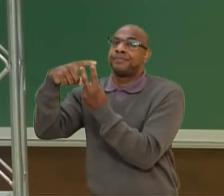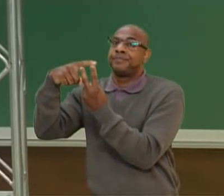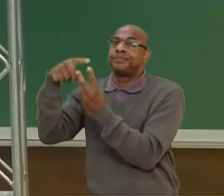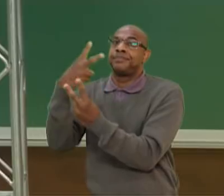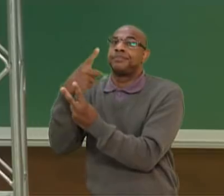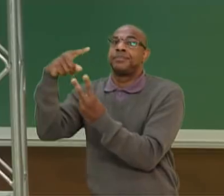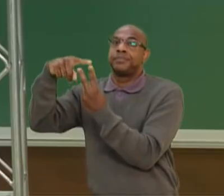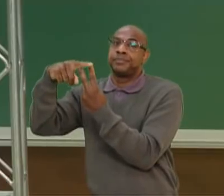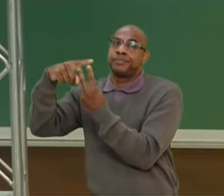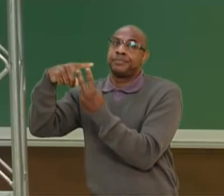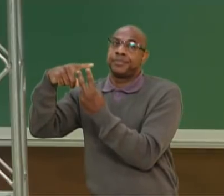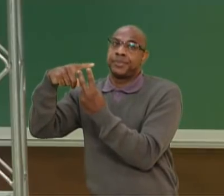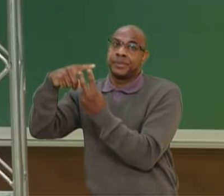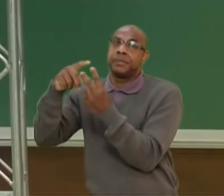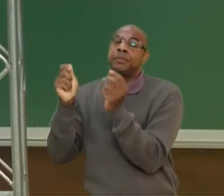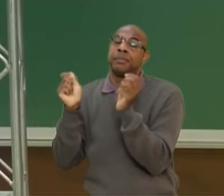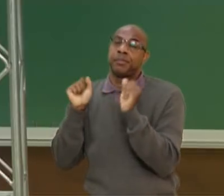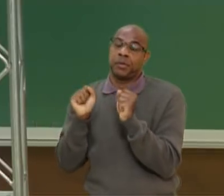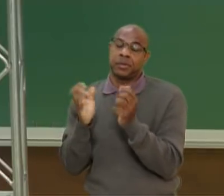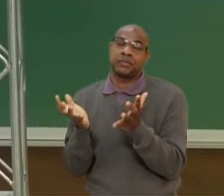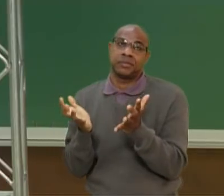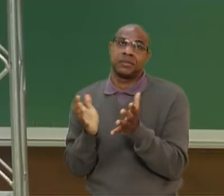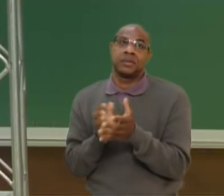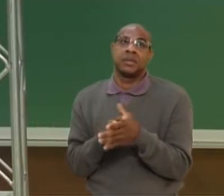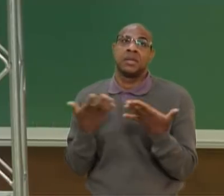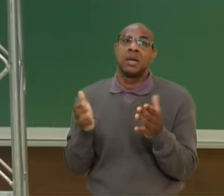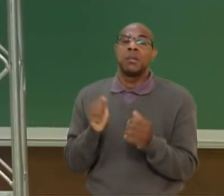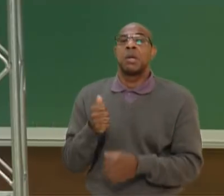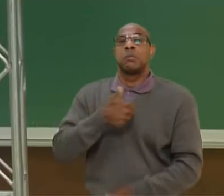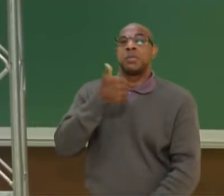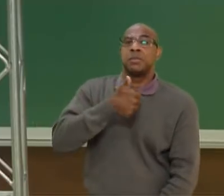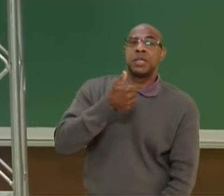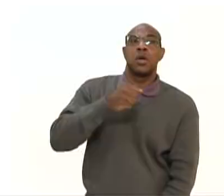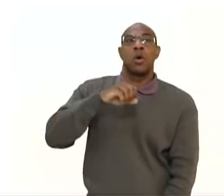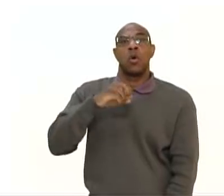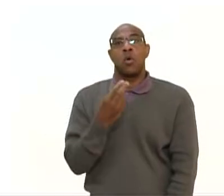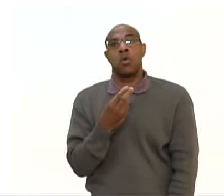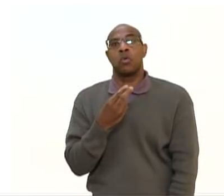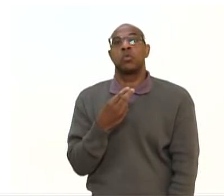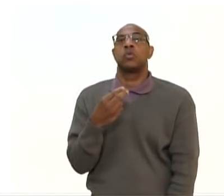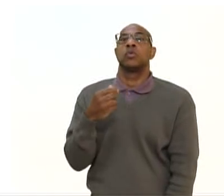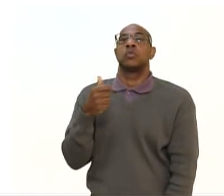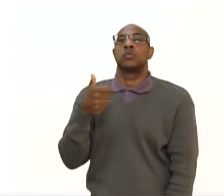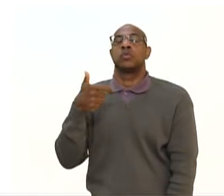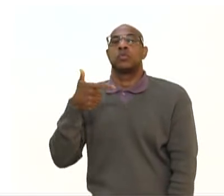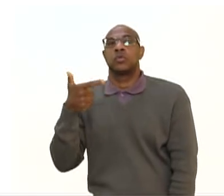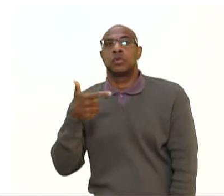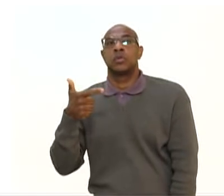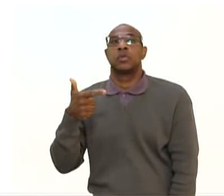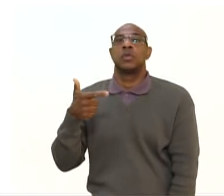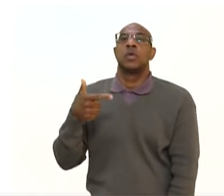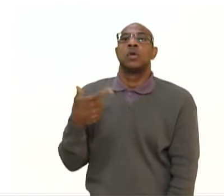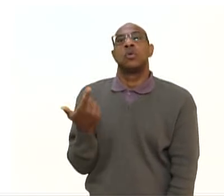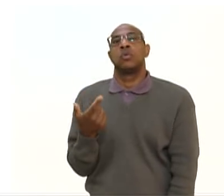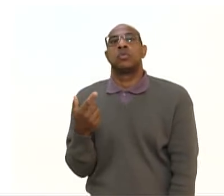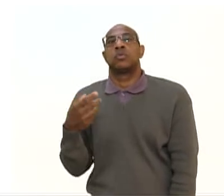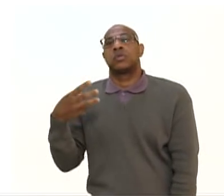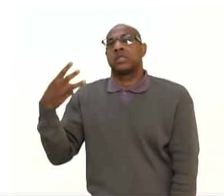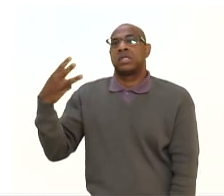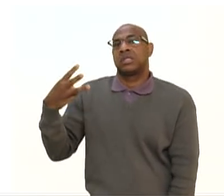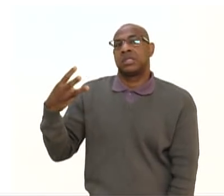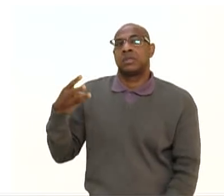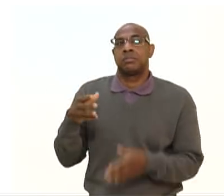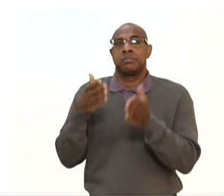chegando até 2π. Ele pode estar tanto no primeiro, no segundo, no terceiro ou no quarto quadrante. A gente